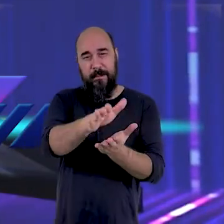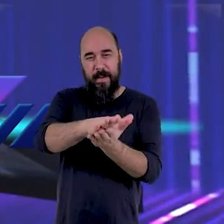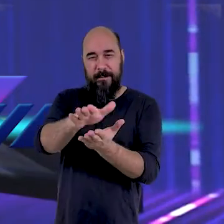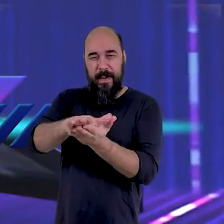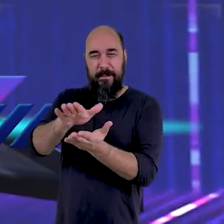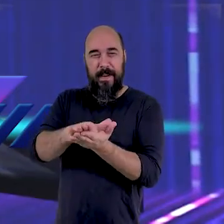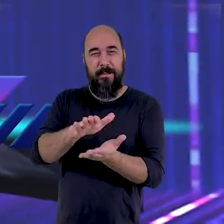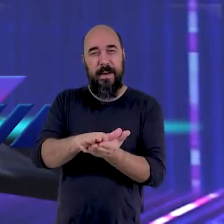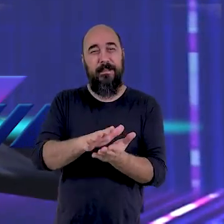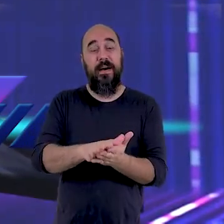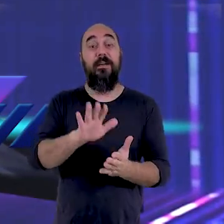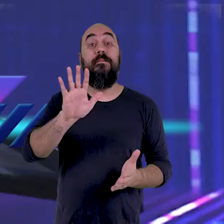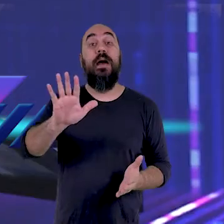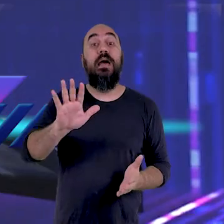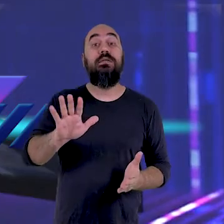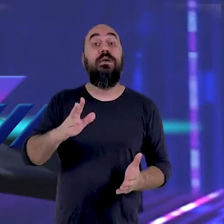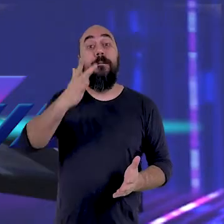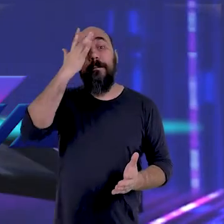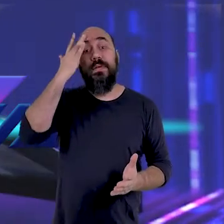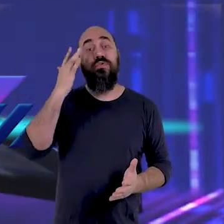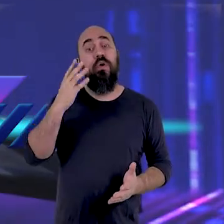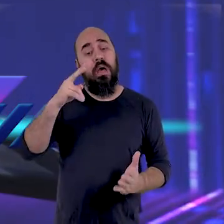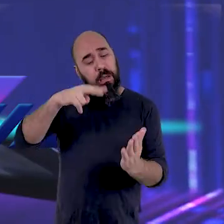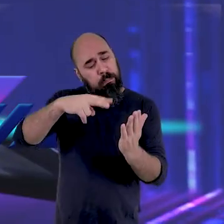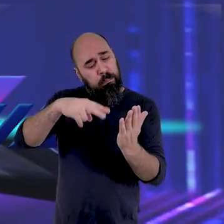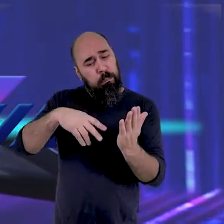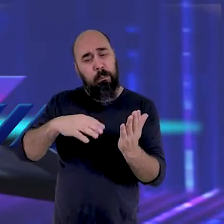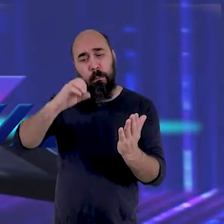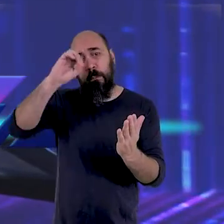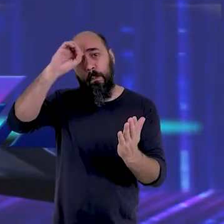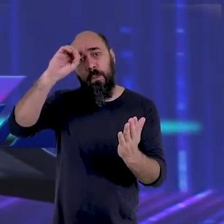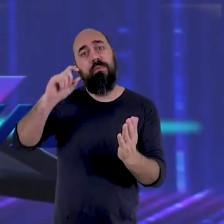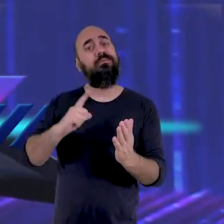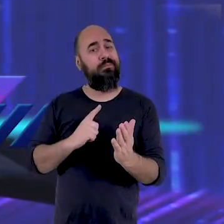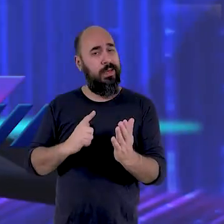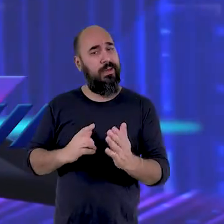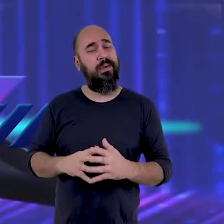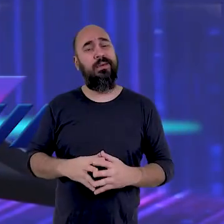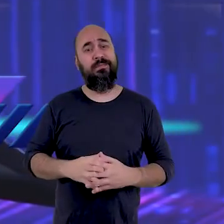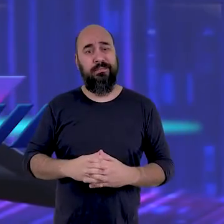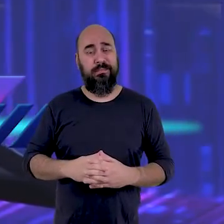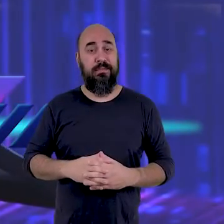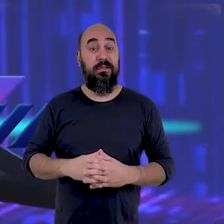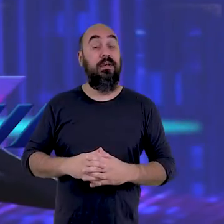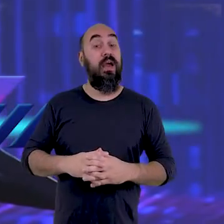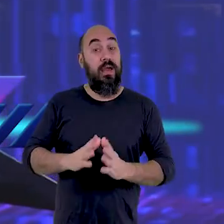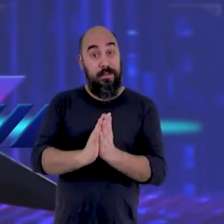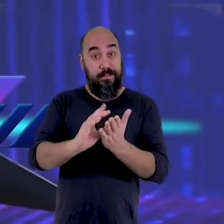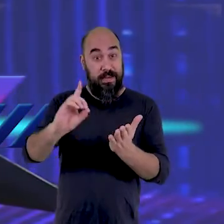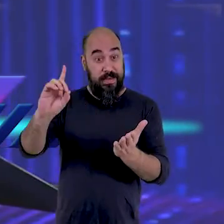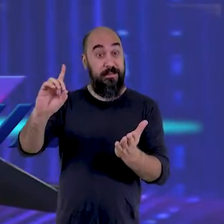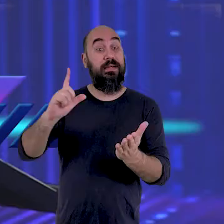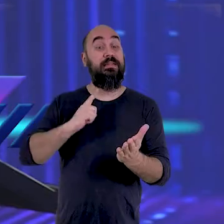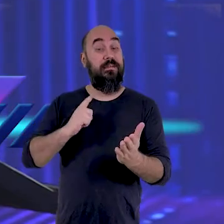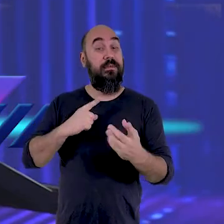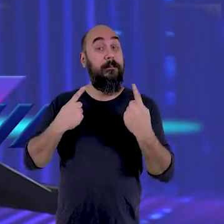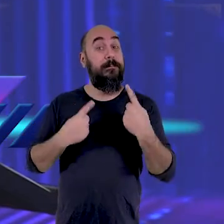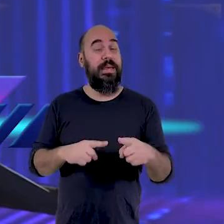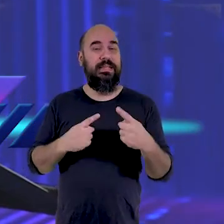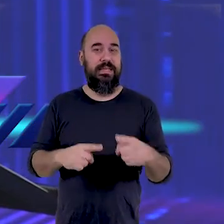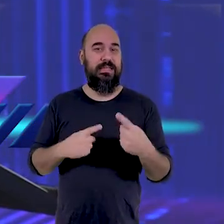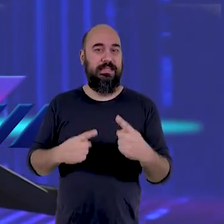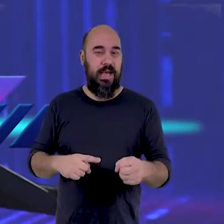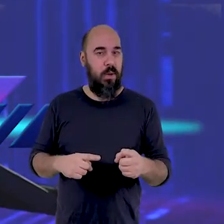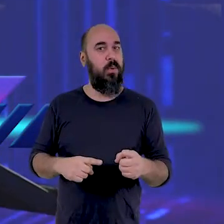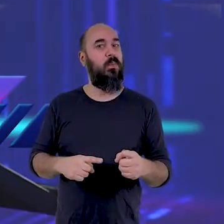vendido. Durante 1260 anos, a Bíblia foi perseguida por um poder religioso. E